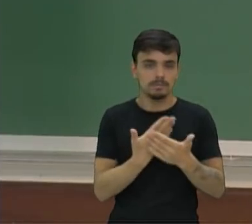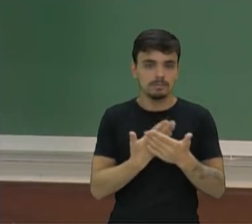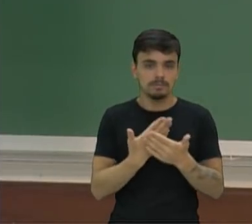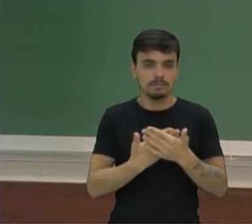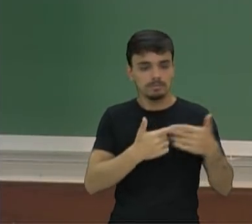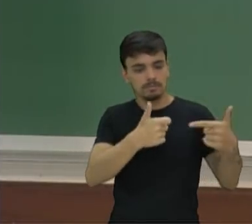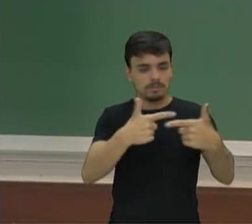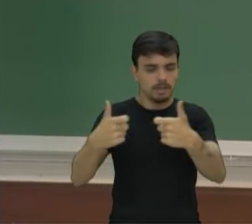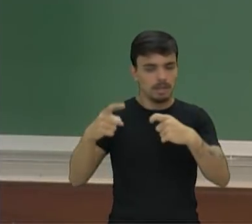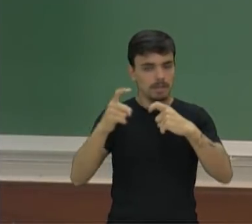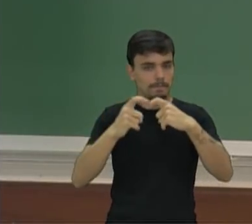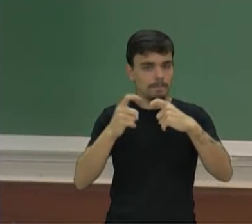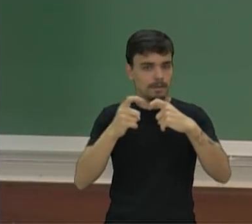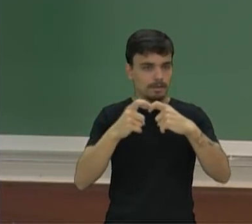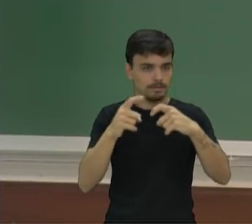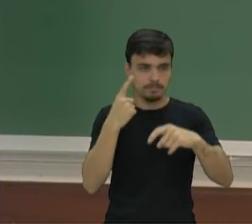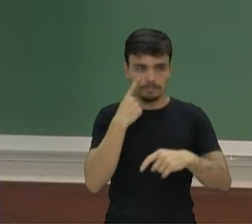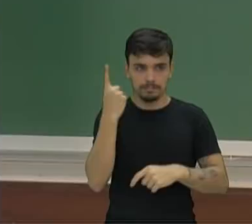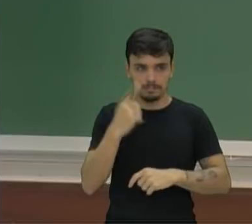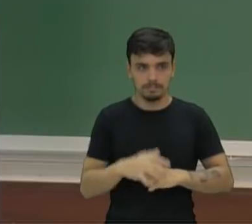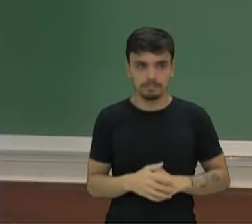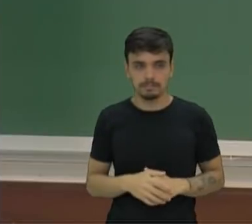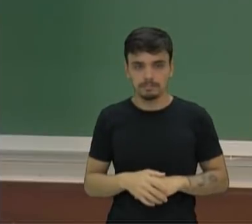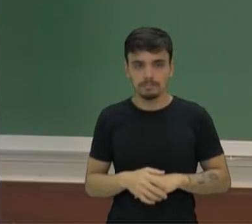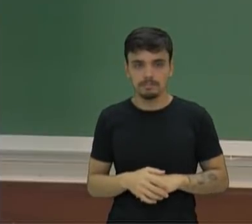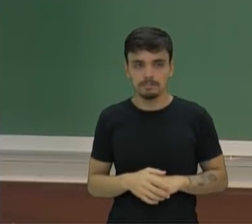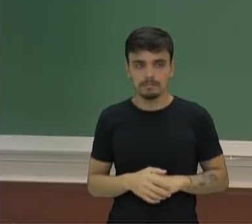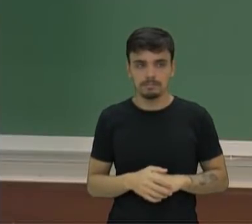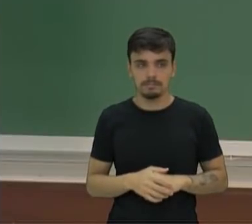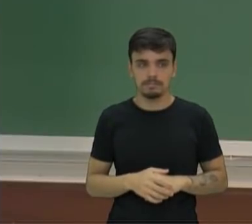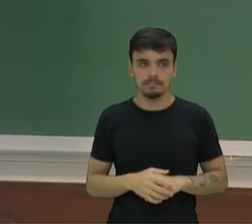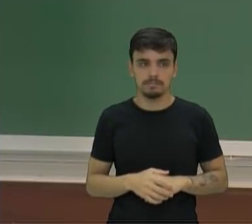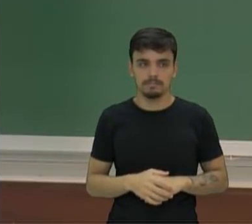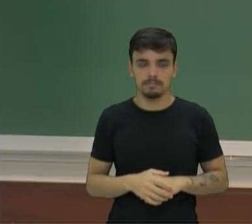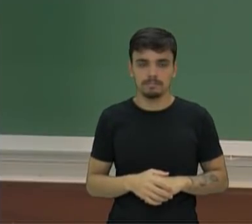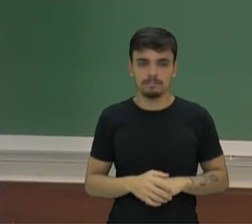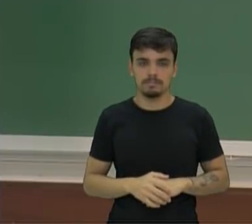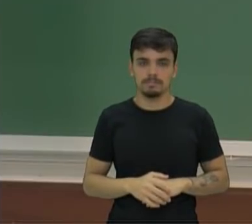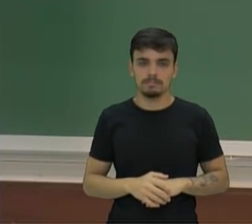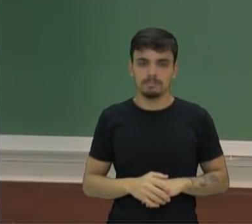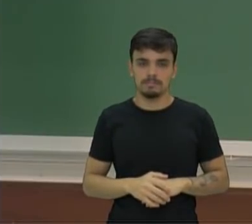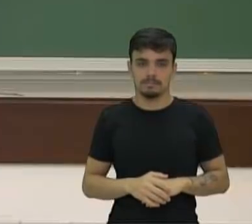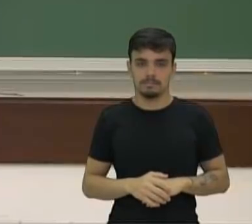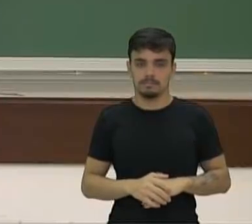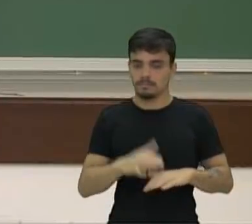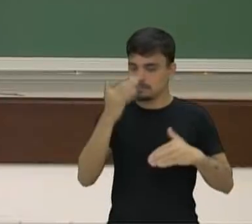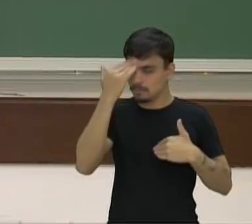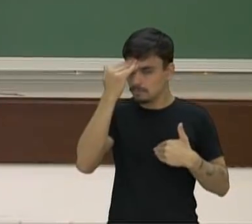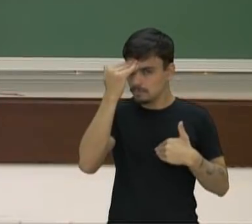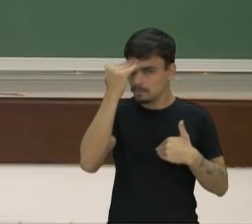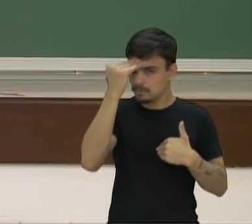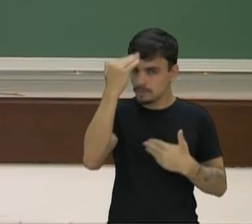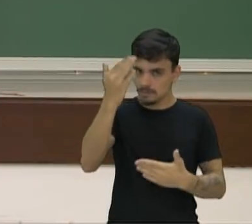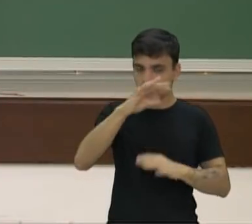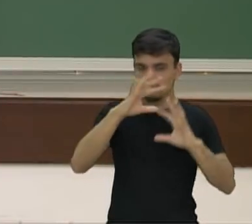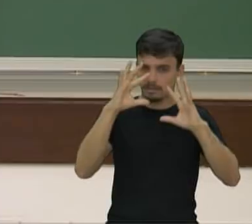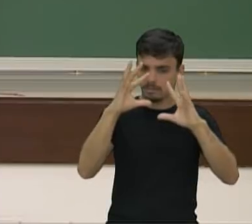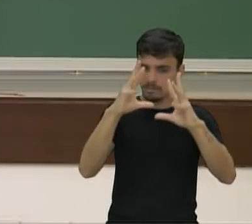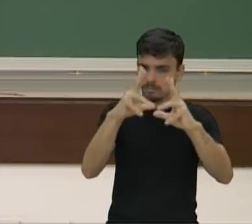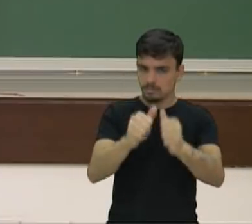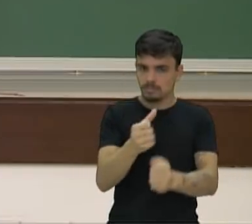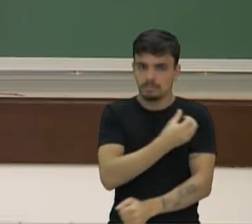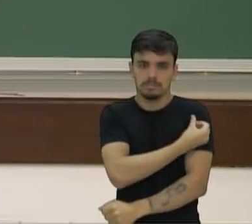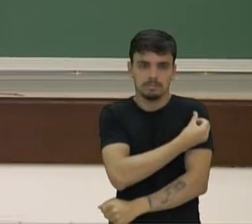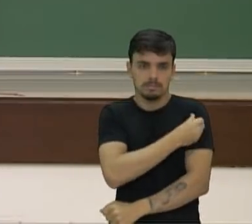médica, guerra do Peloponeso. Aqui nossas referências, só agradecimento, todo o sexto